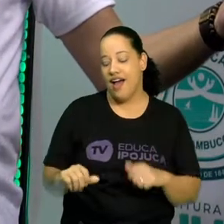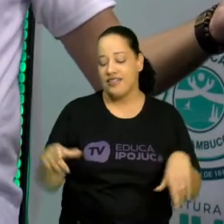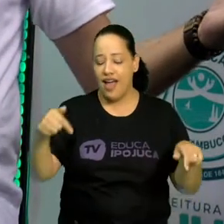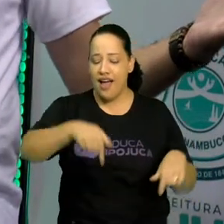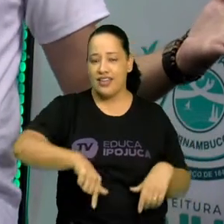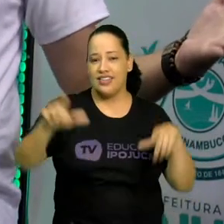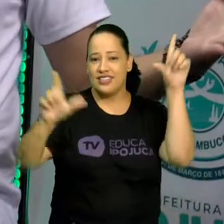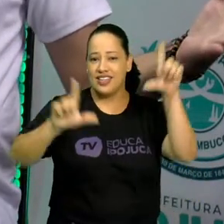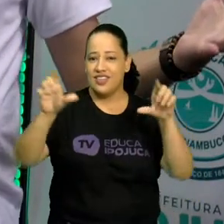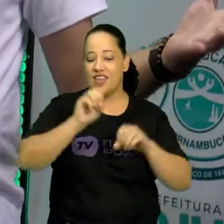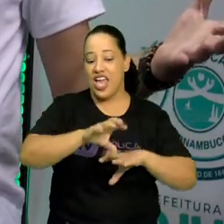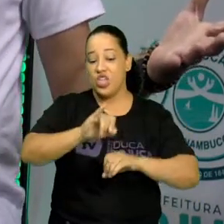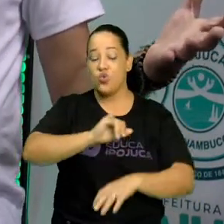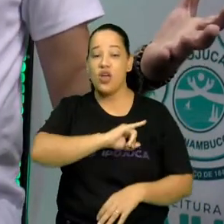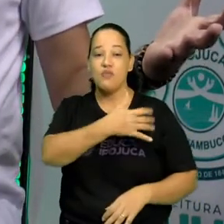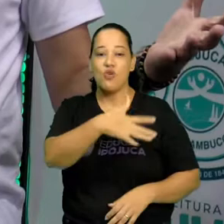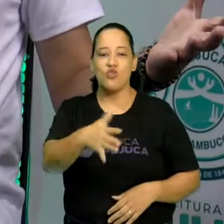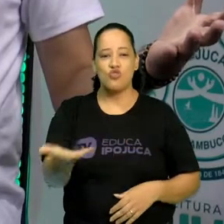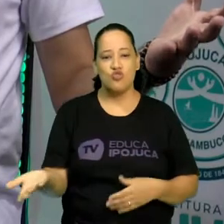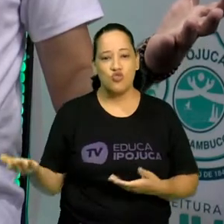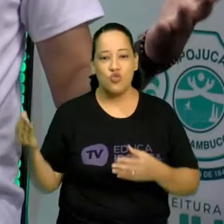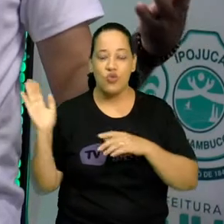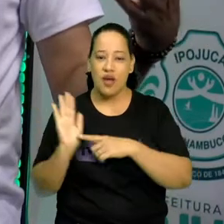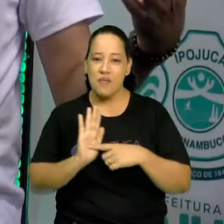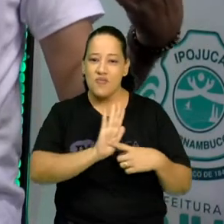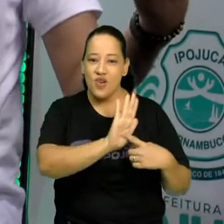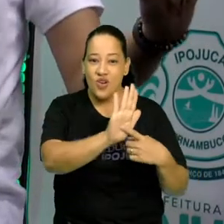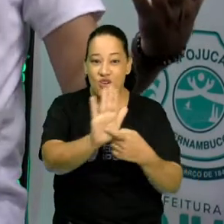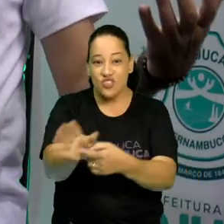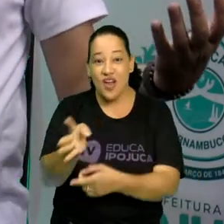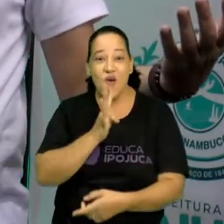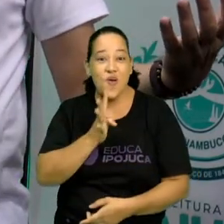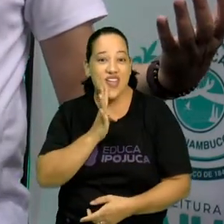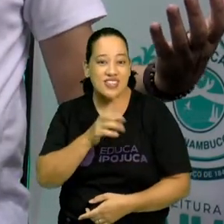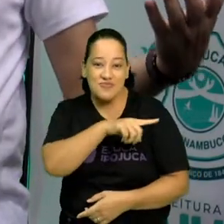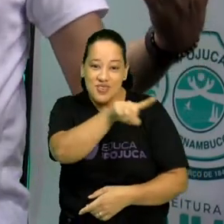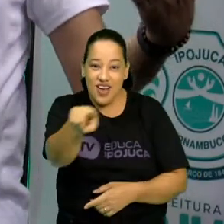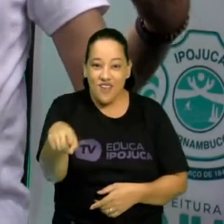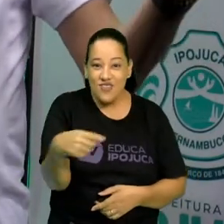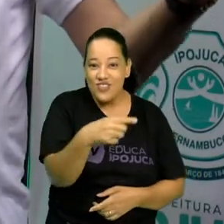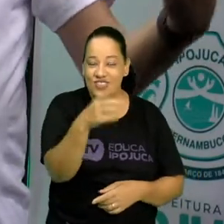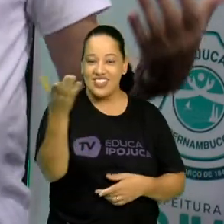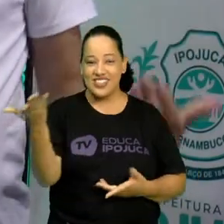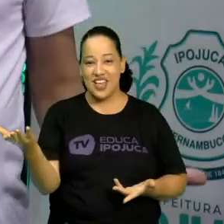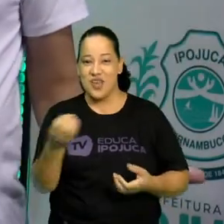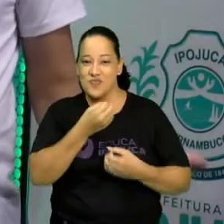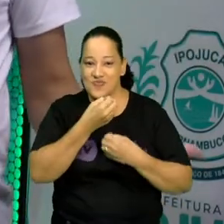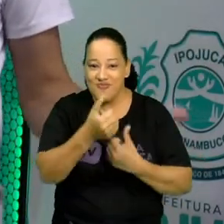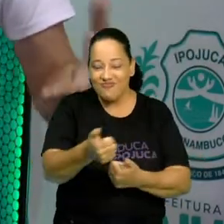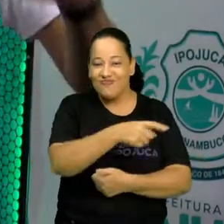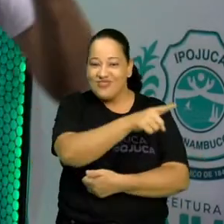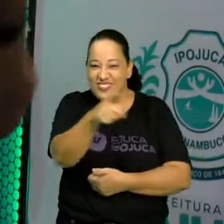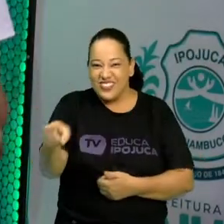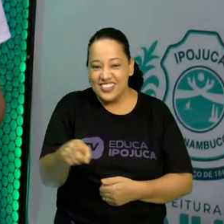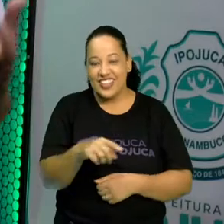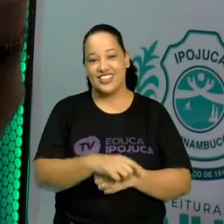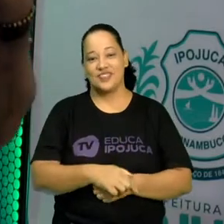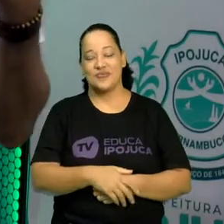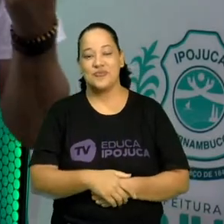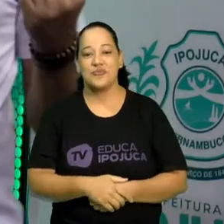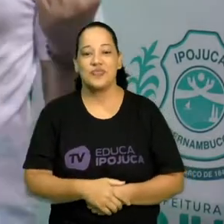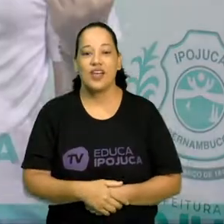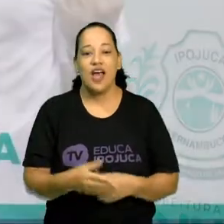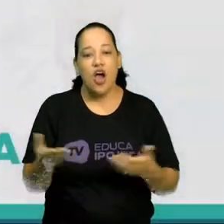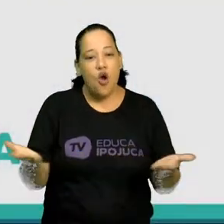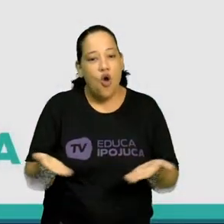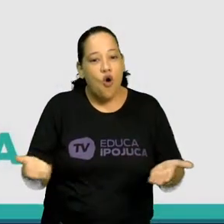TV Educa Ipojuca, trazendo conhecimento para essas cabecinhas maravilhosas que são as suas. E nós hoje vamos